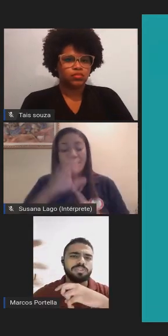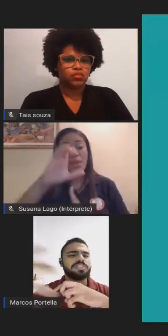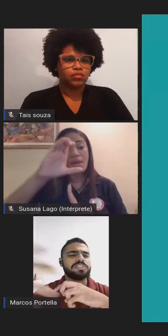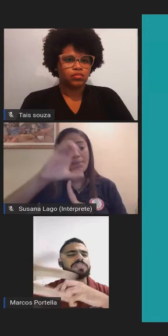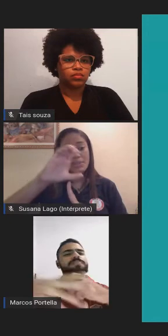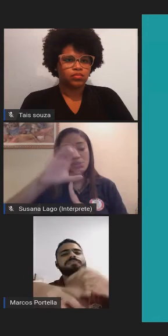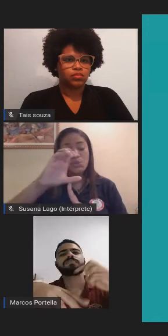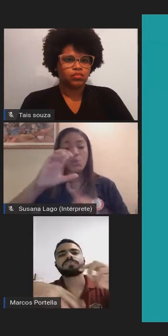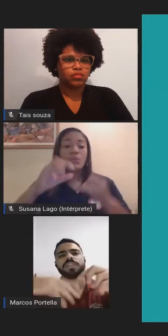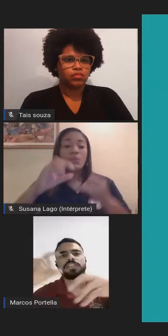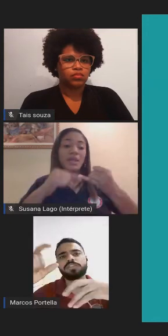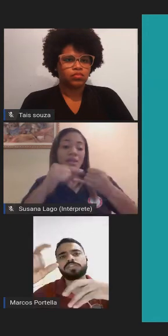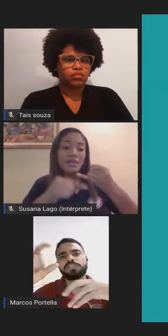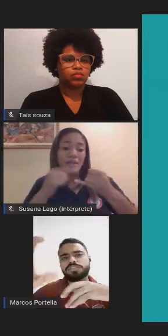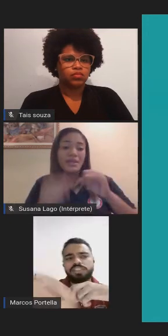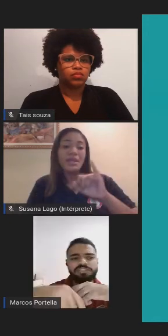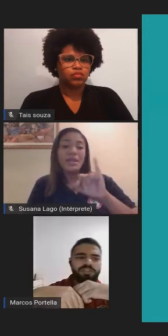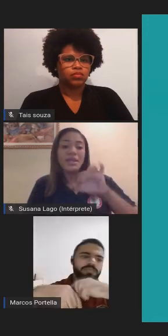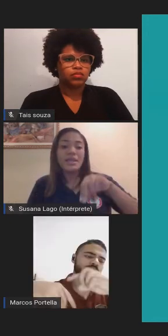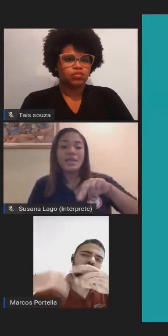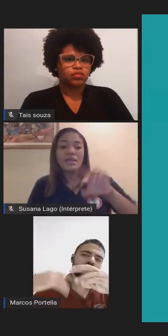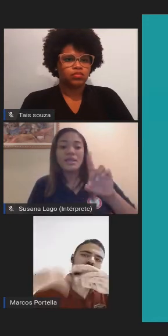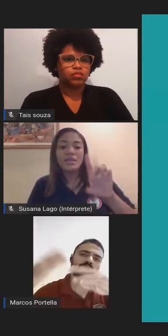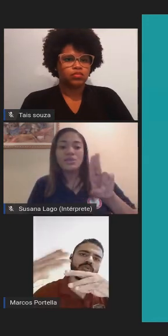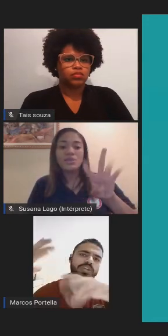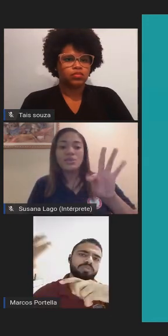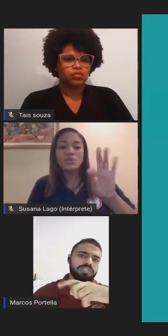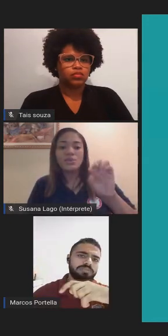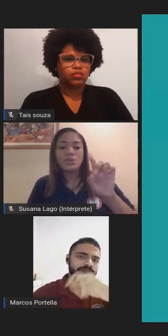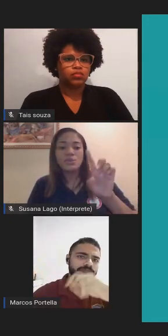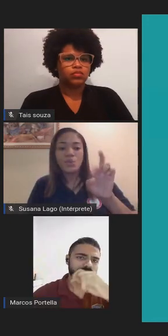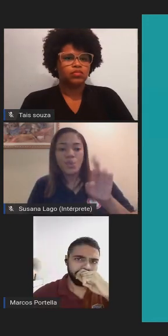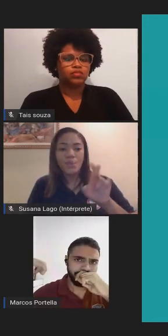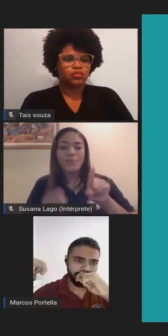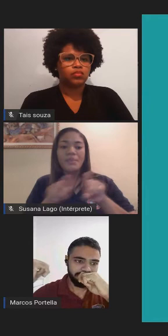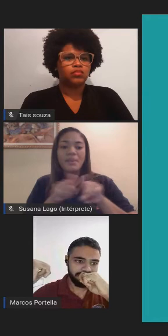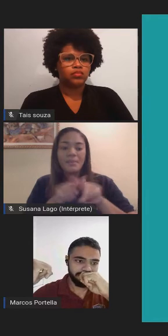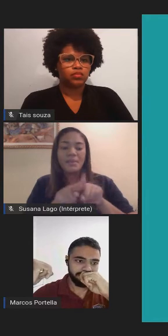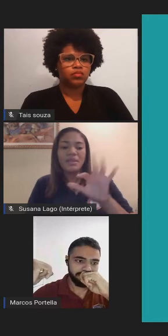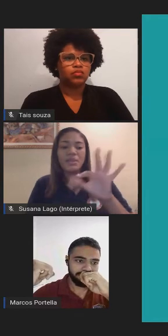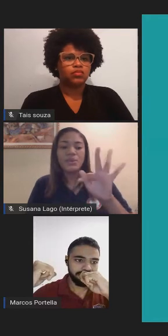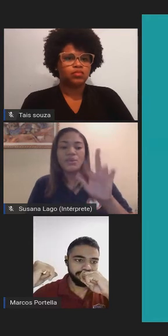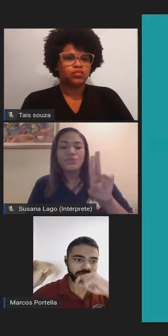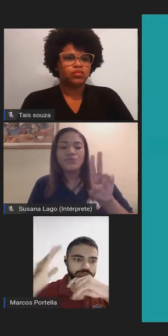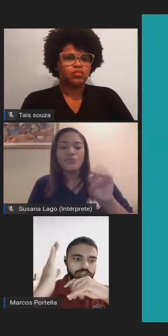de condutores. Tem o fusível. Tudo que conduzir,